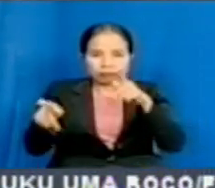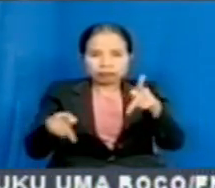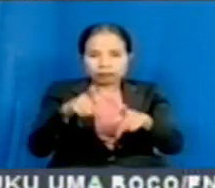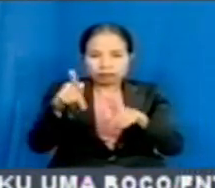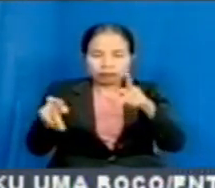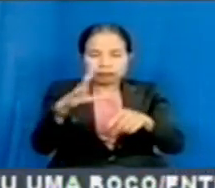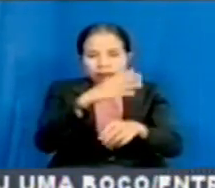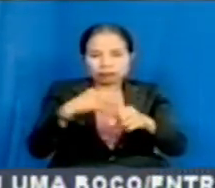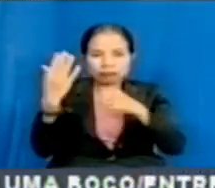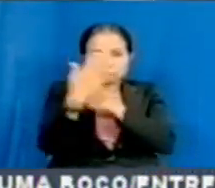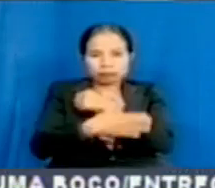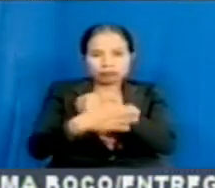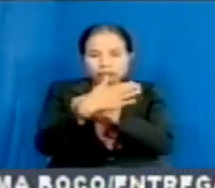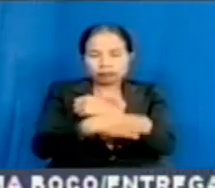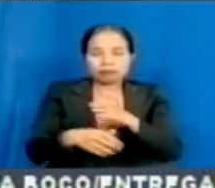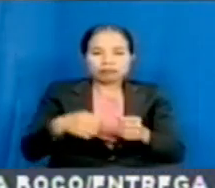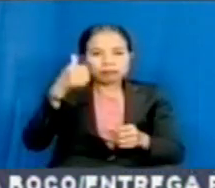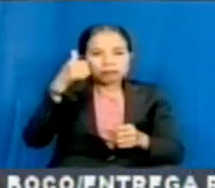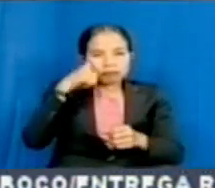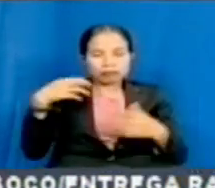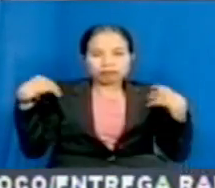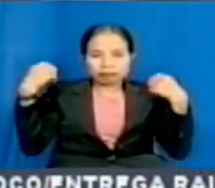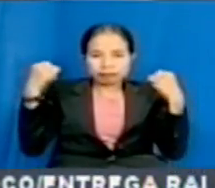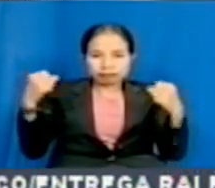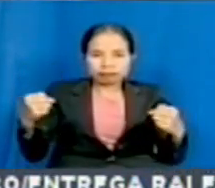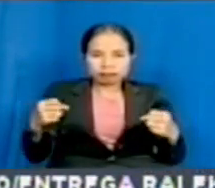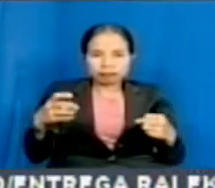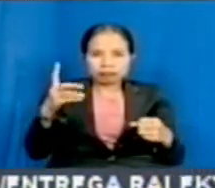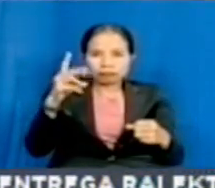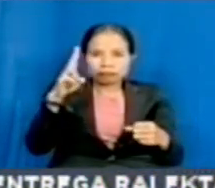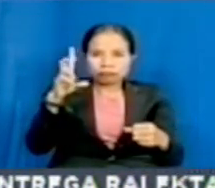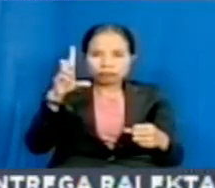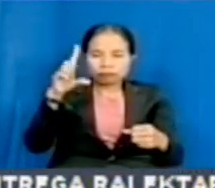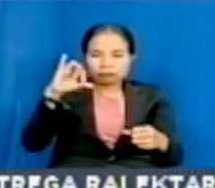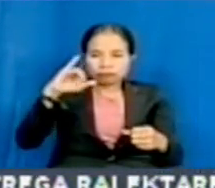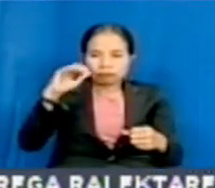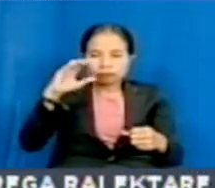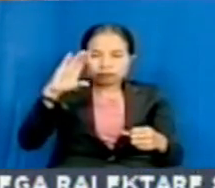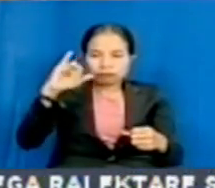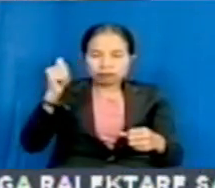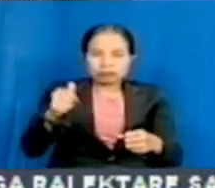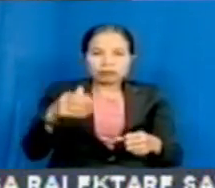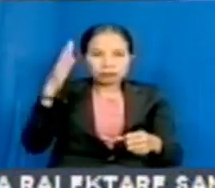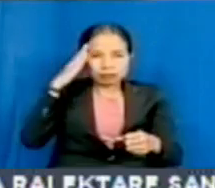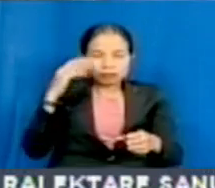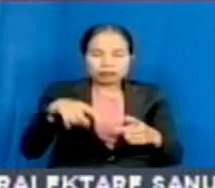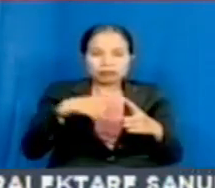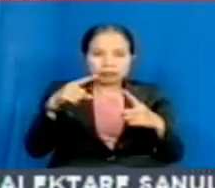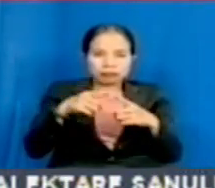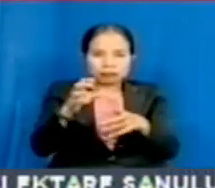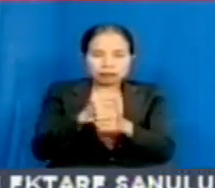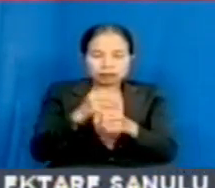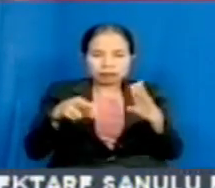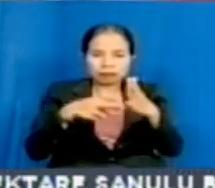nação. Feto atembrani, Dulce Ximenes reconhece, ba inhira Simona orientação o